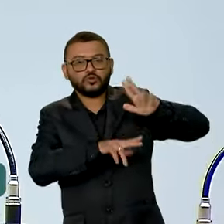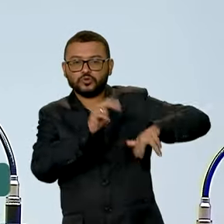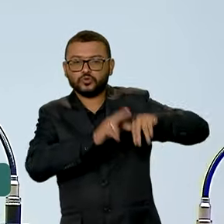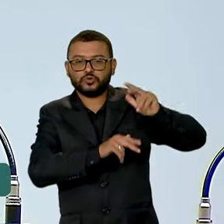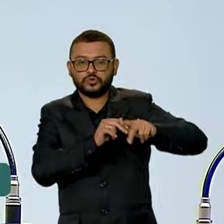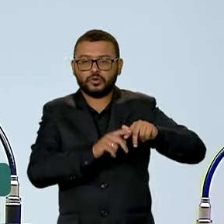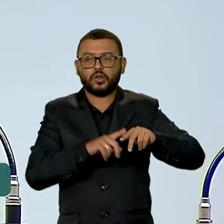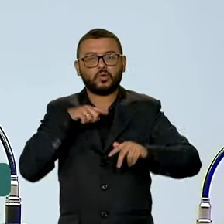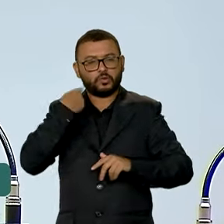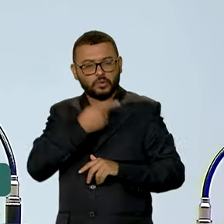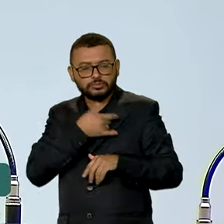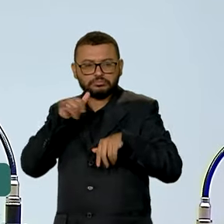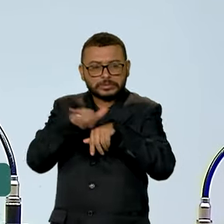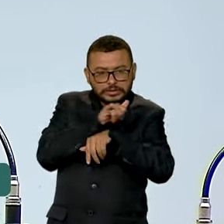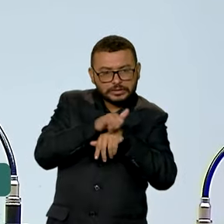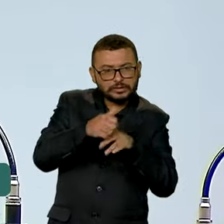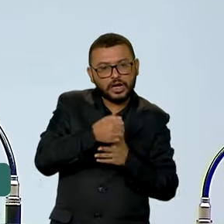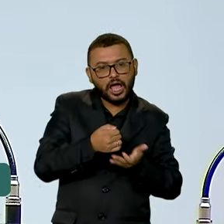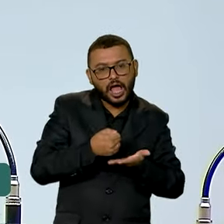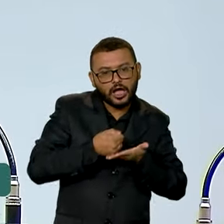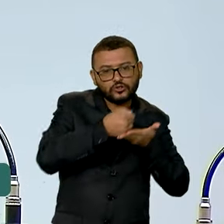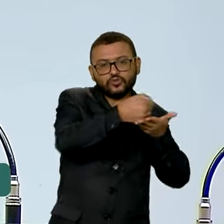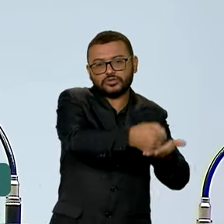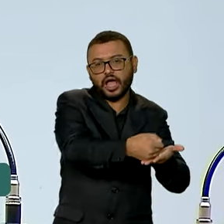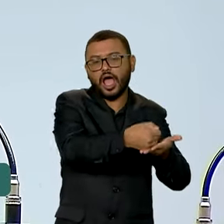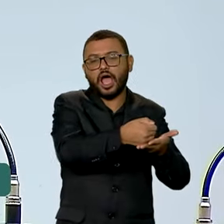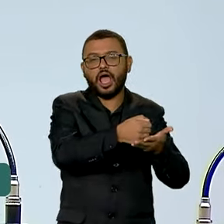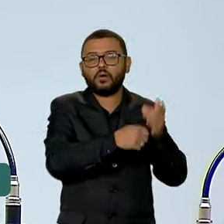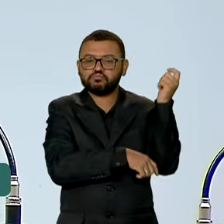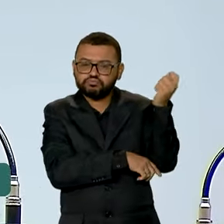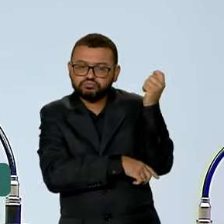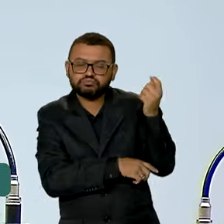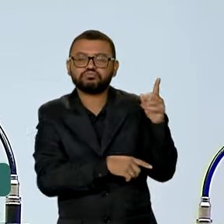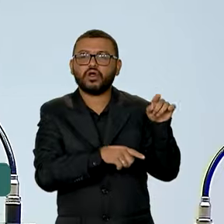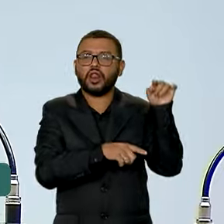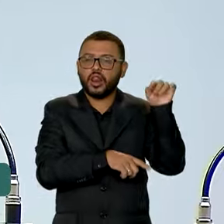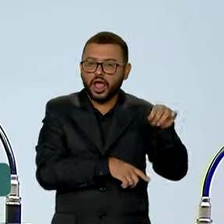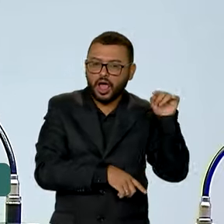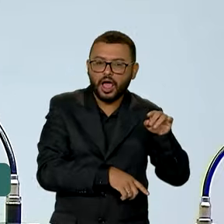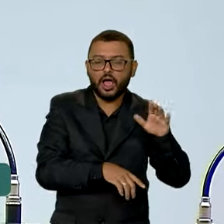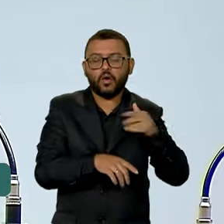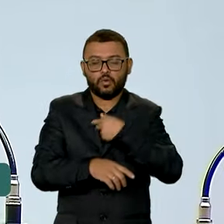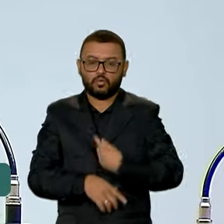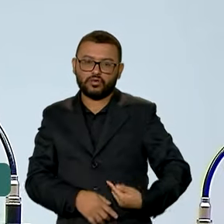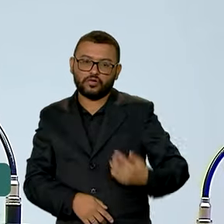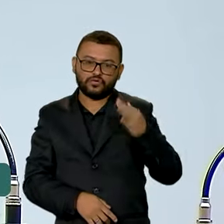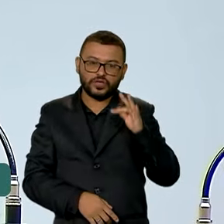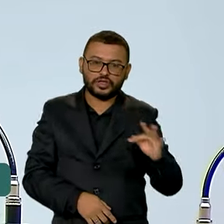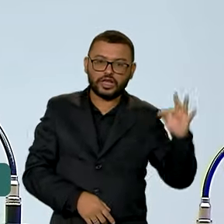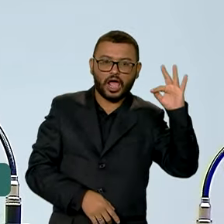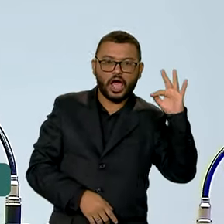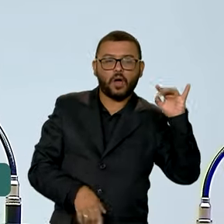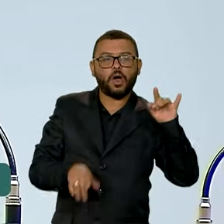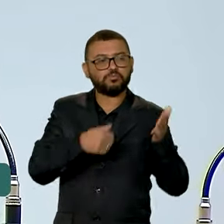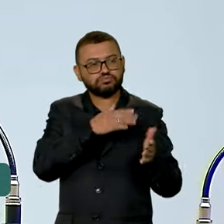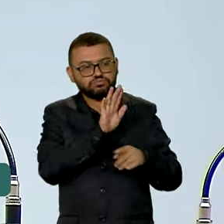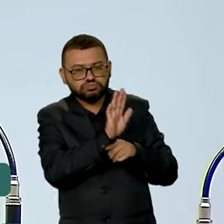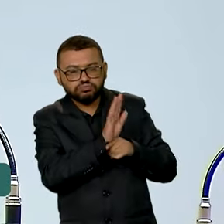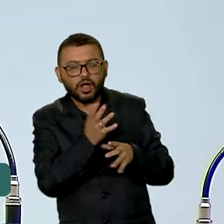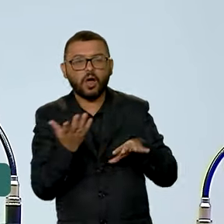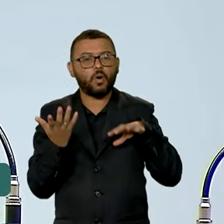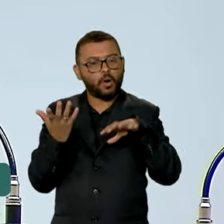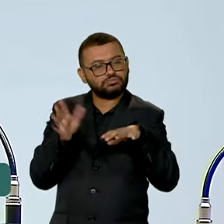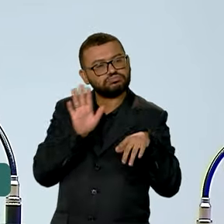as medidas de apoio, de auxílio ao Estado que estão sendo feitas tanto pelo governo federal quanto pelo Congresso Nacional, a gente vai